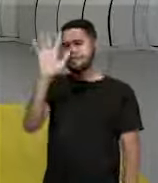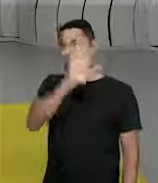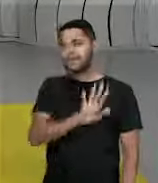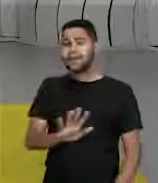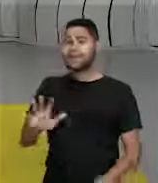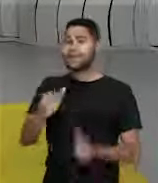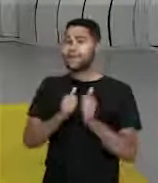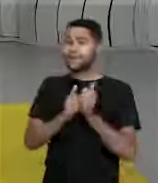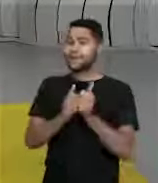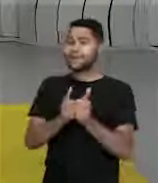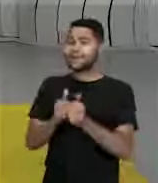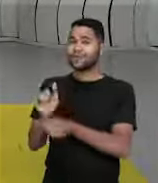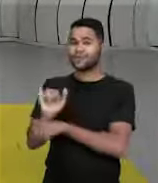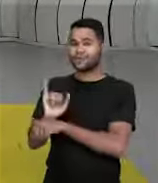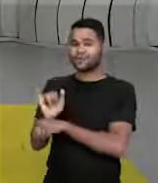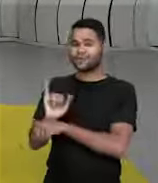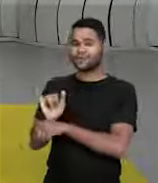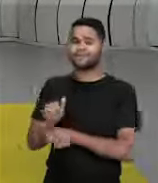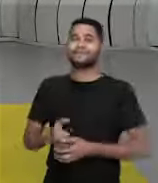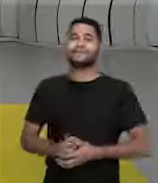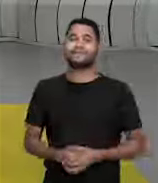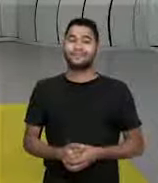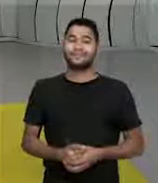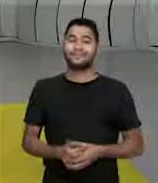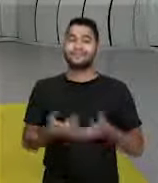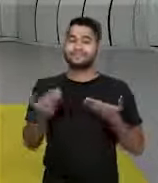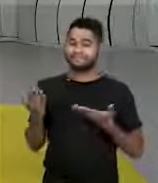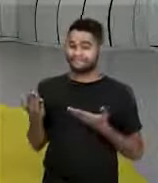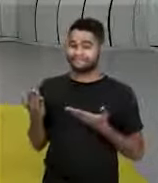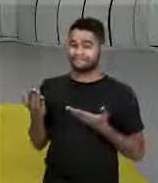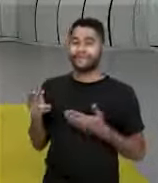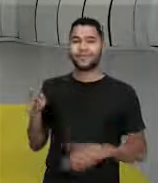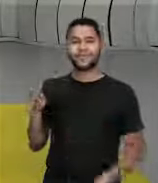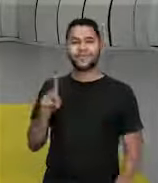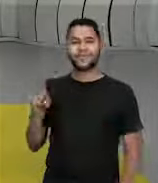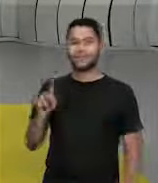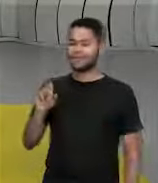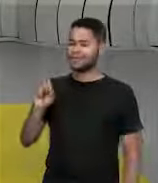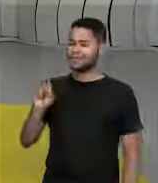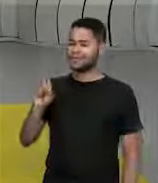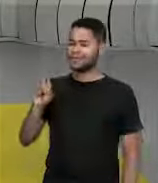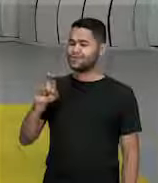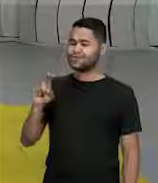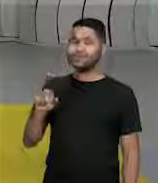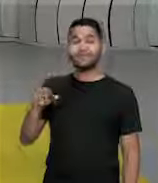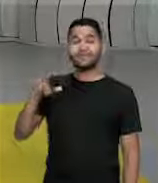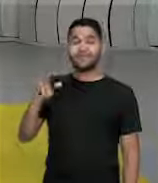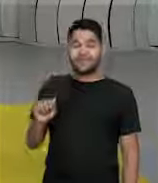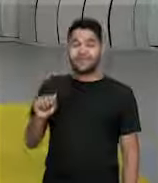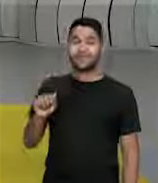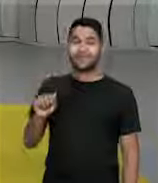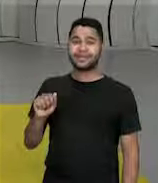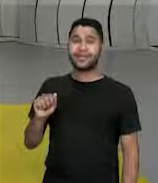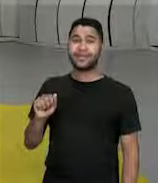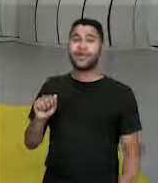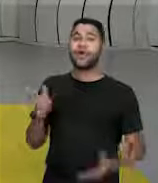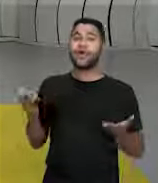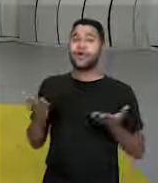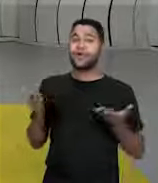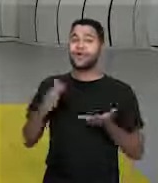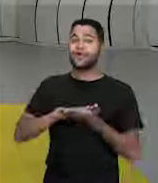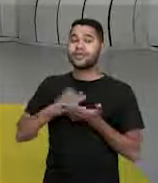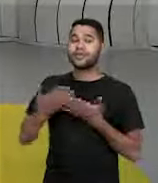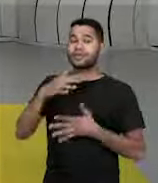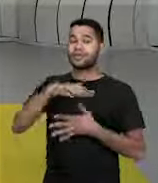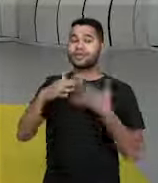nos acompanham pelo YouTube. Eu sou a professora Suzana Apolinário. Comigo hoje está o